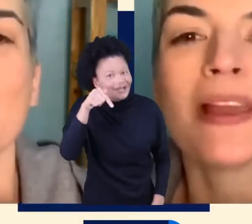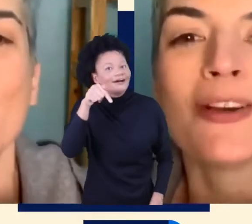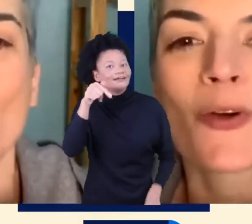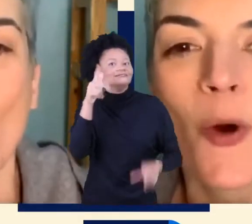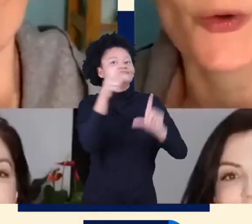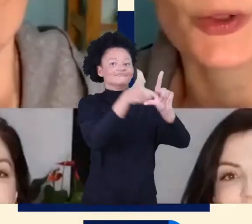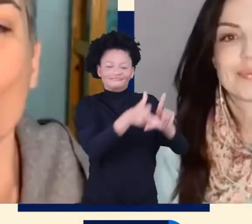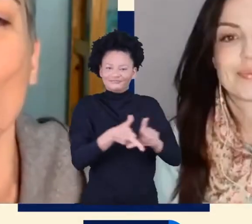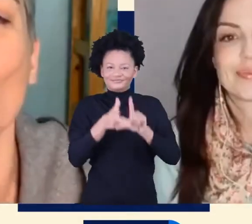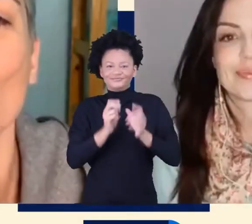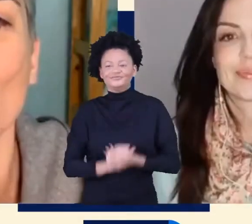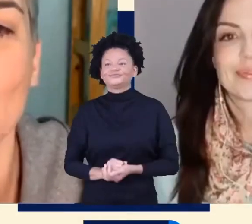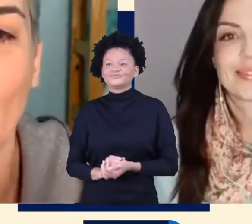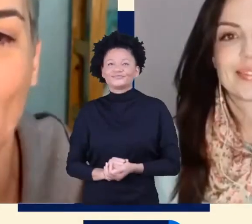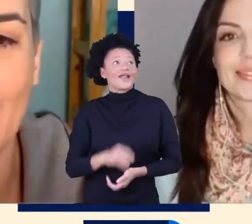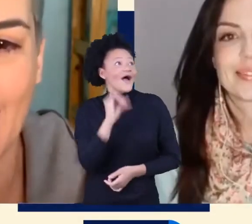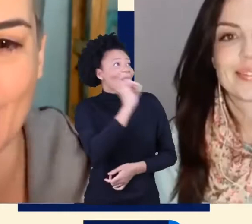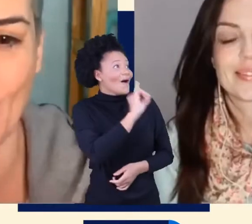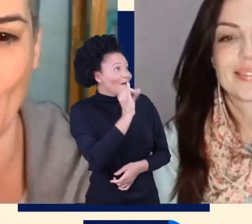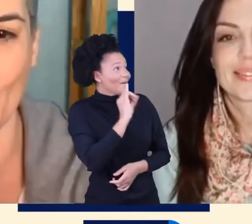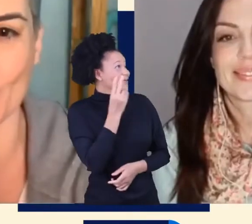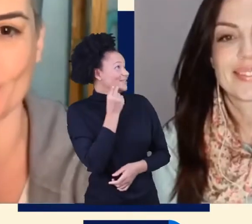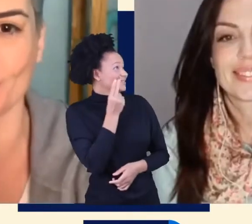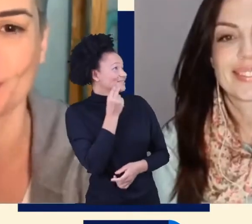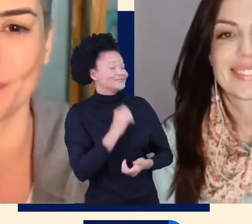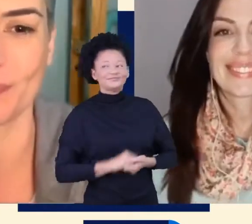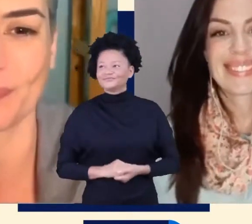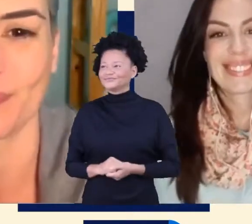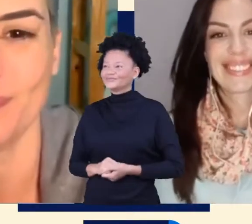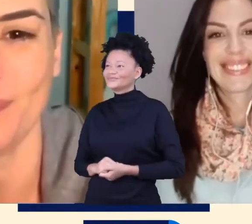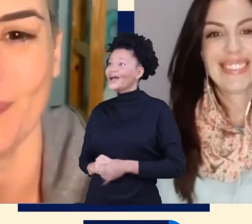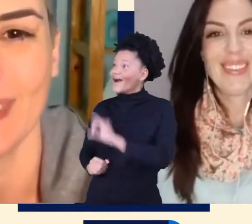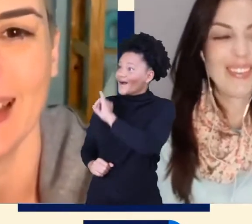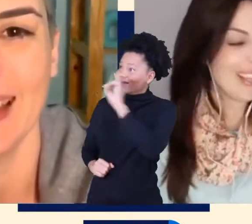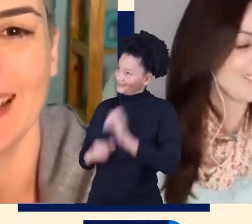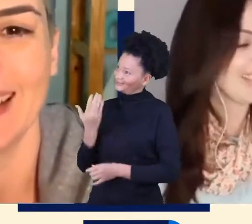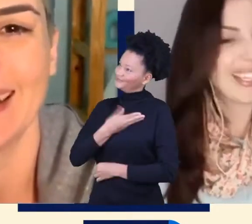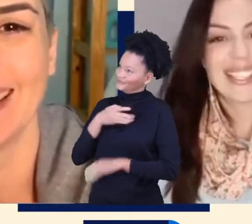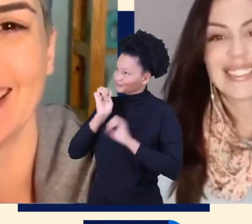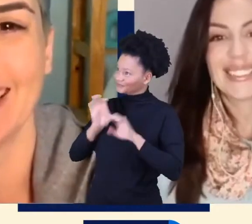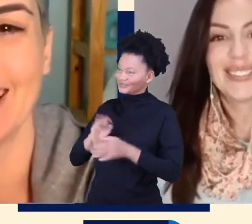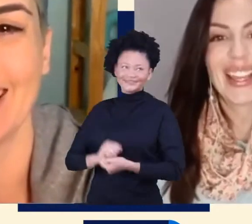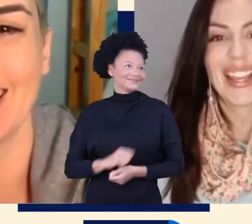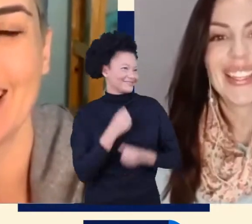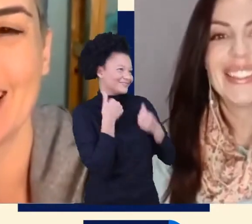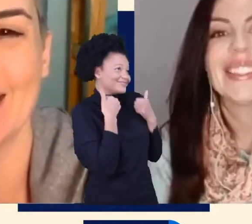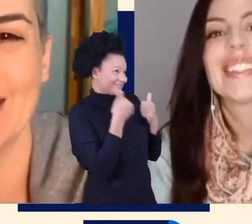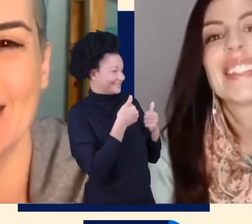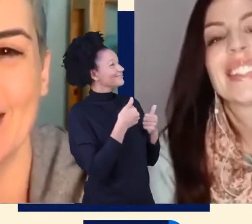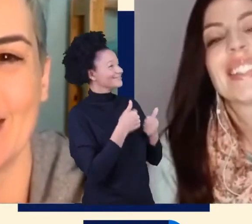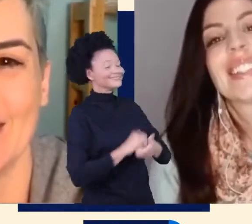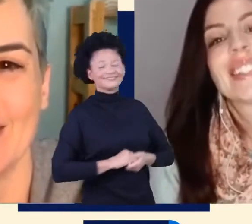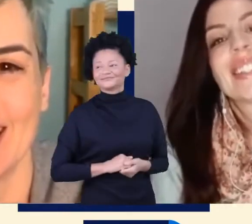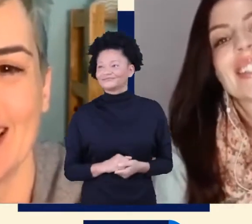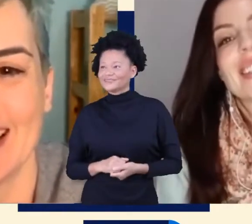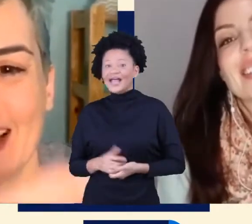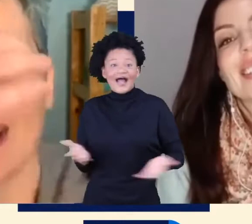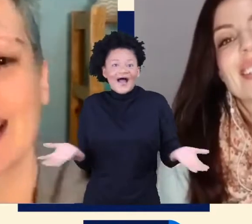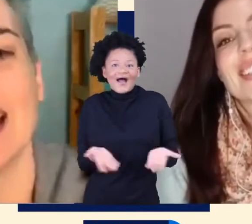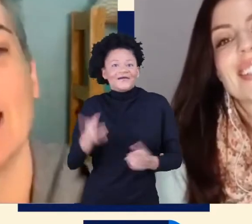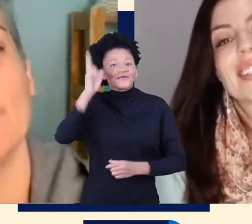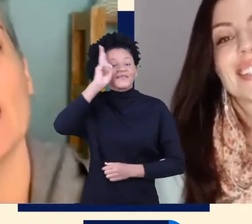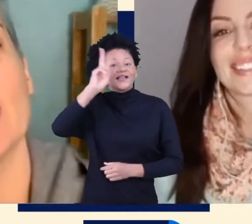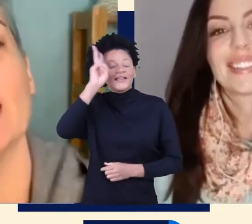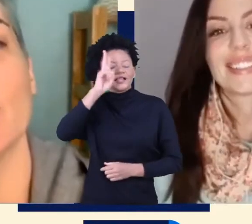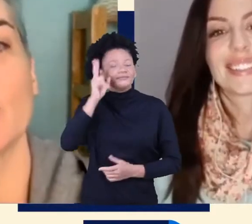sétimo encontro. Oi, Carol! Oi, amiga, tudo bem? Tudo? Tava